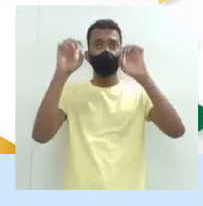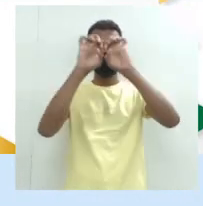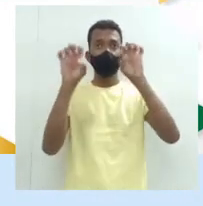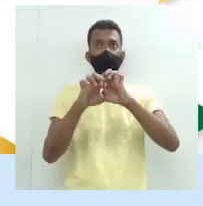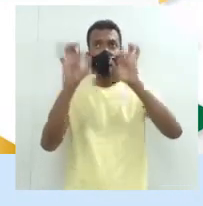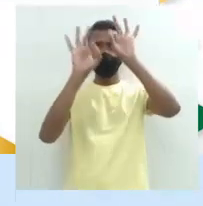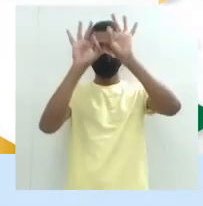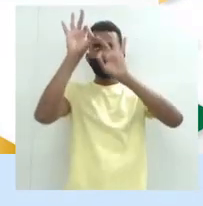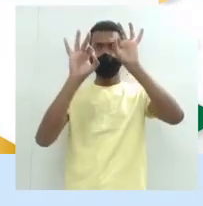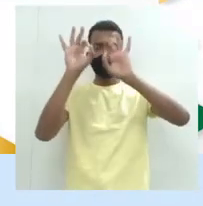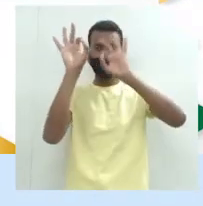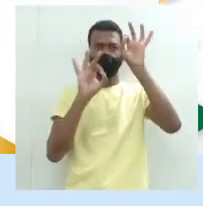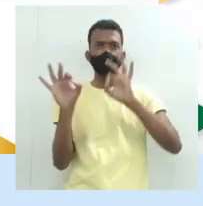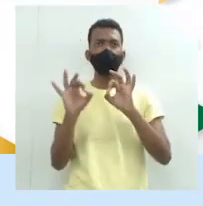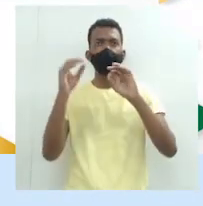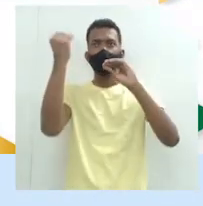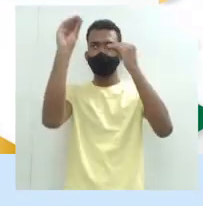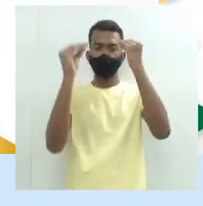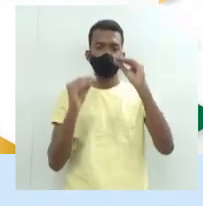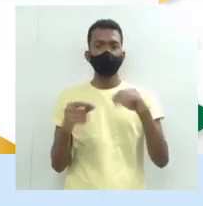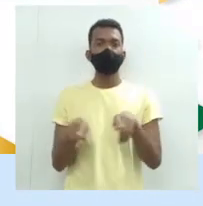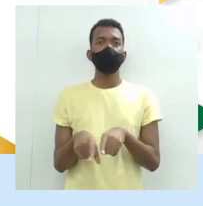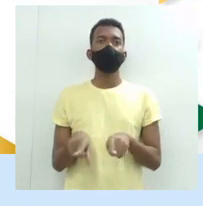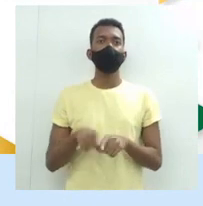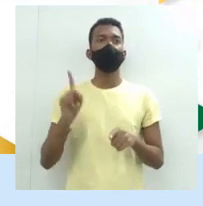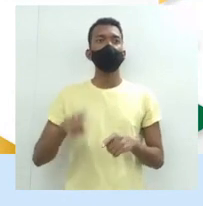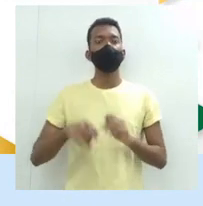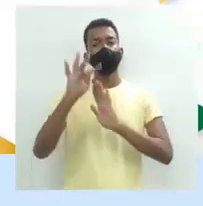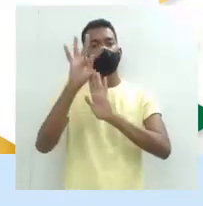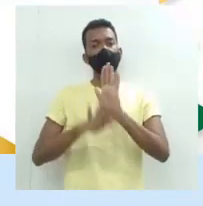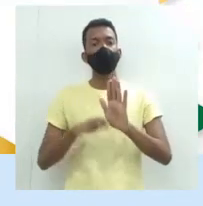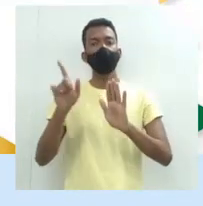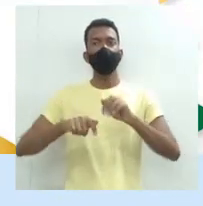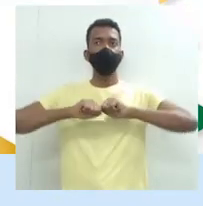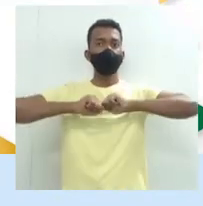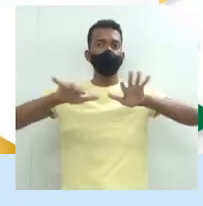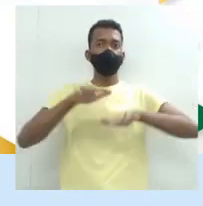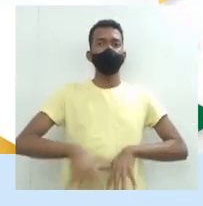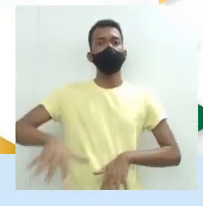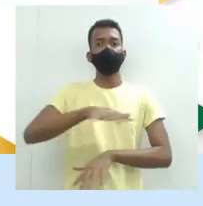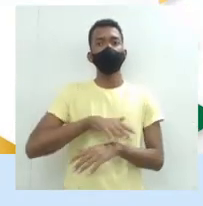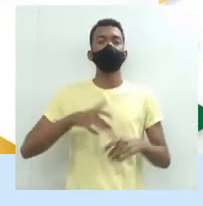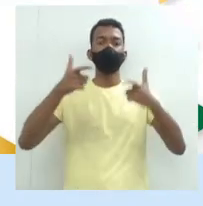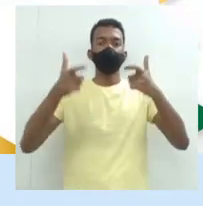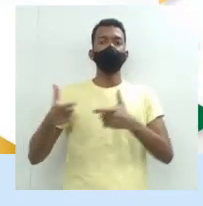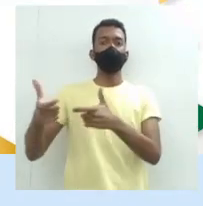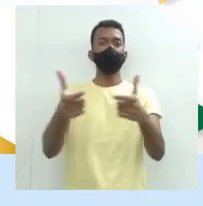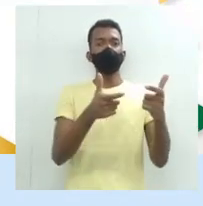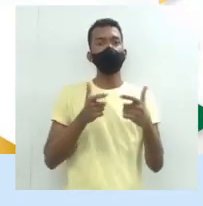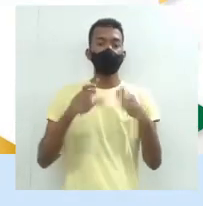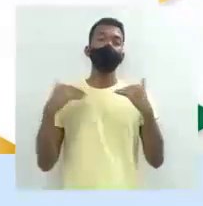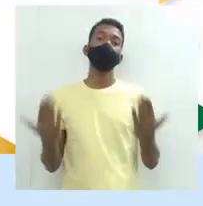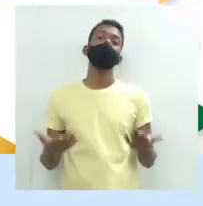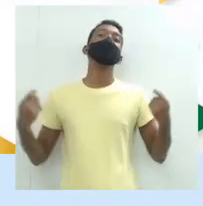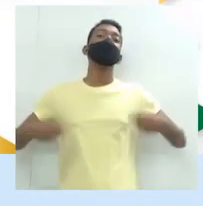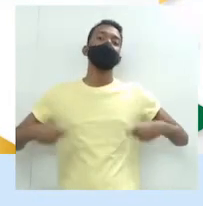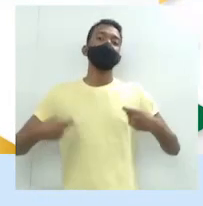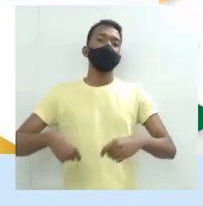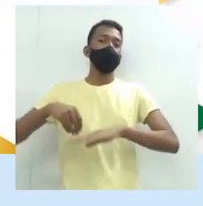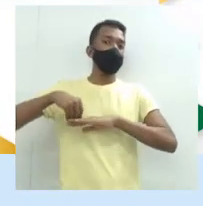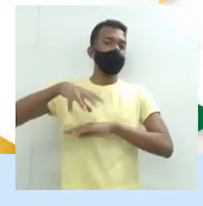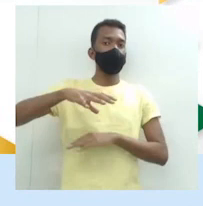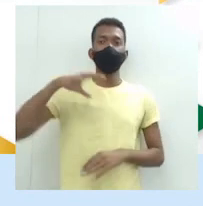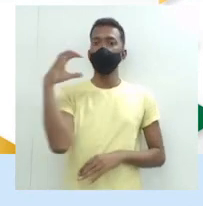as informações elas são colocadas, e é um texto feito para circular em vários espaços. Então, tem que ser uma informação que é